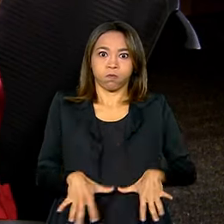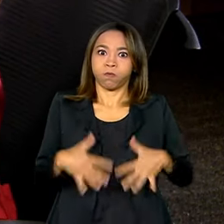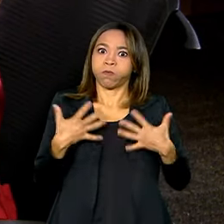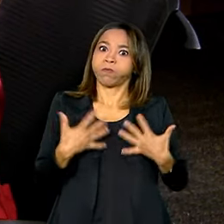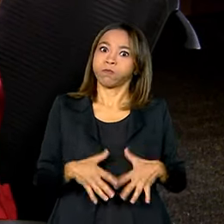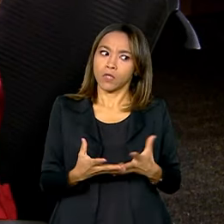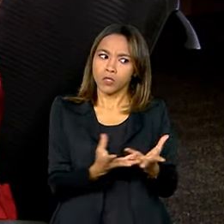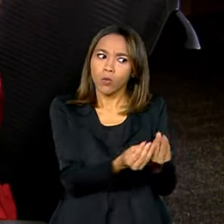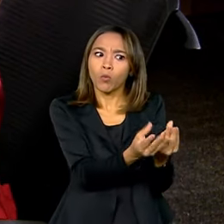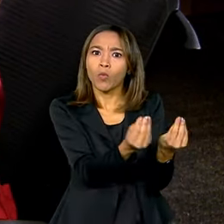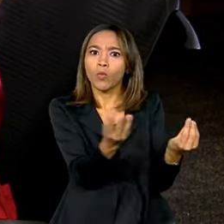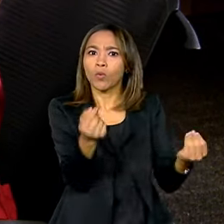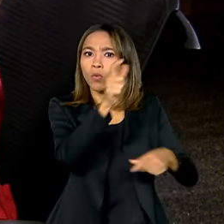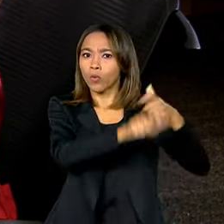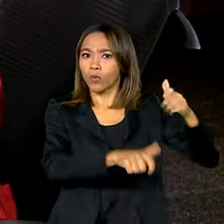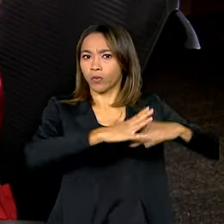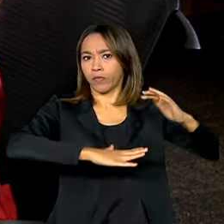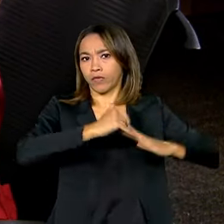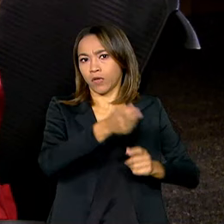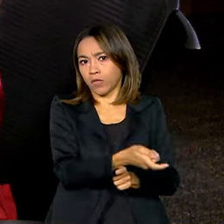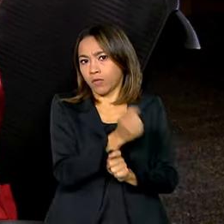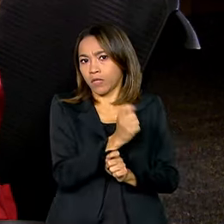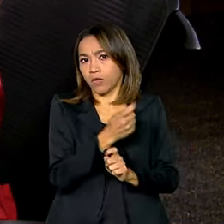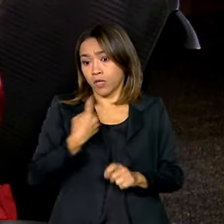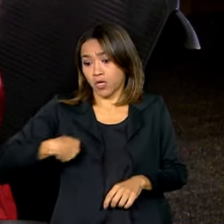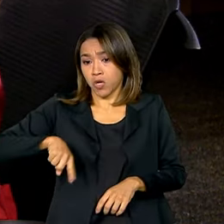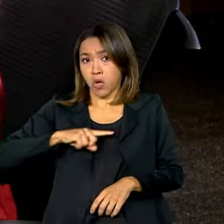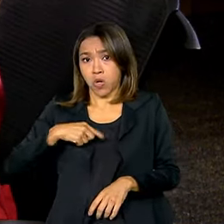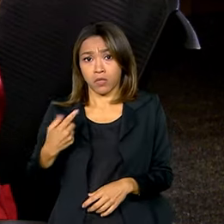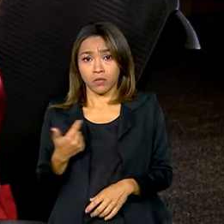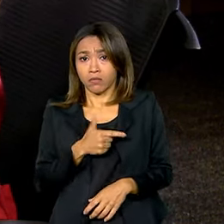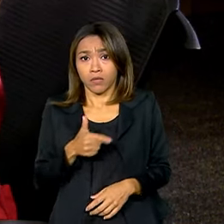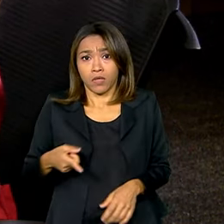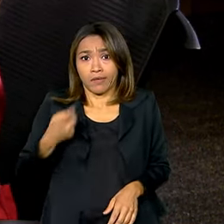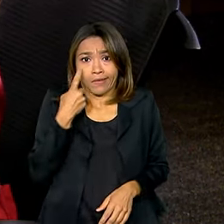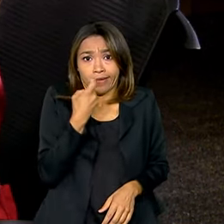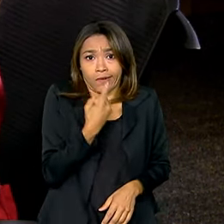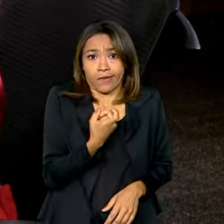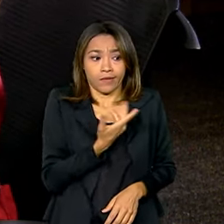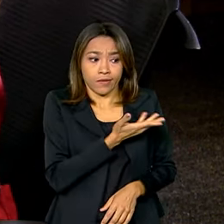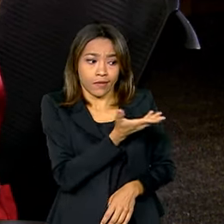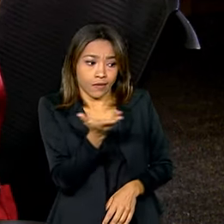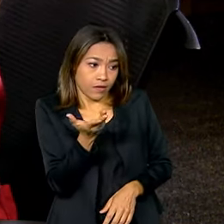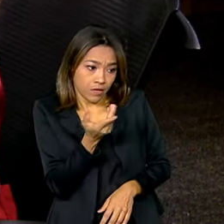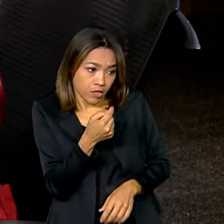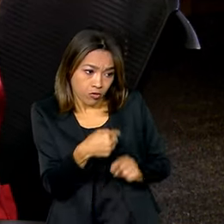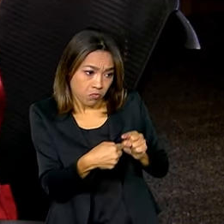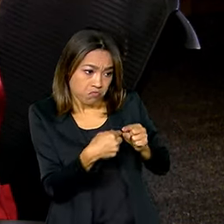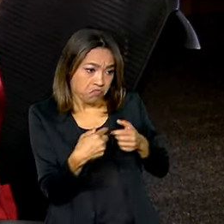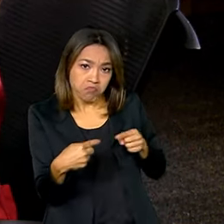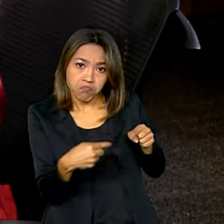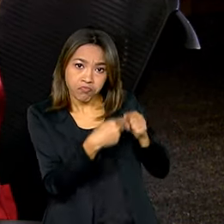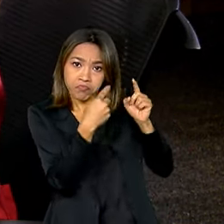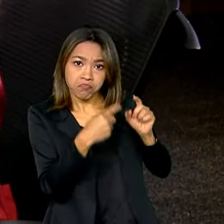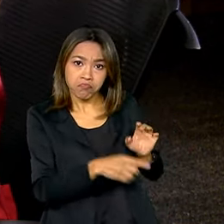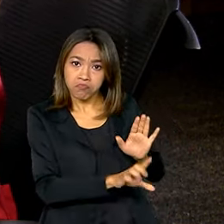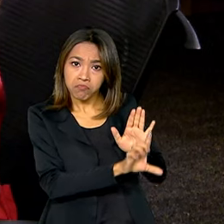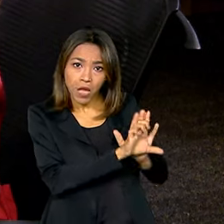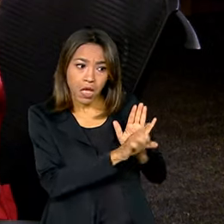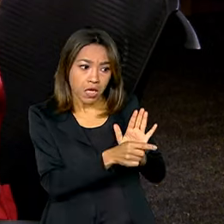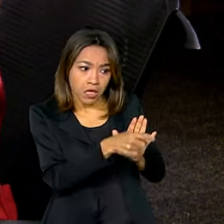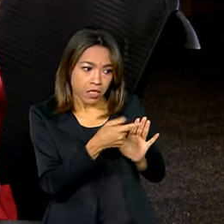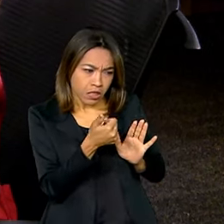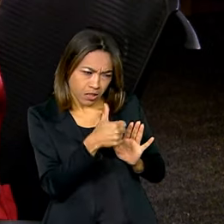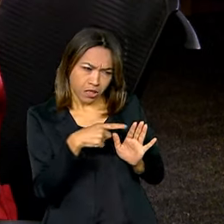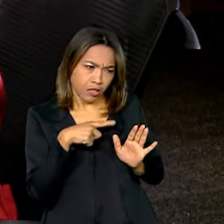de pescadores e a gente não tem nenhum interesse em que o pescador que não é legal, que não vive da pesca, tenha qualquer tipo